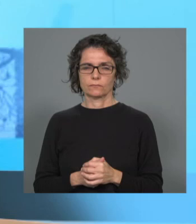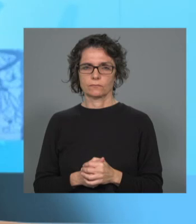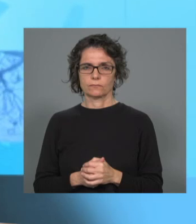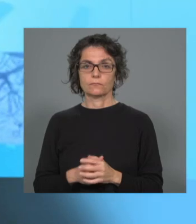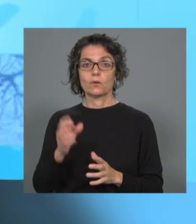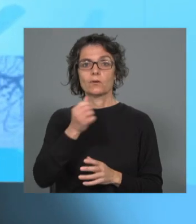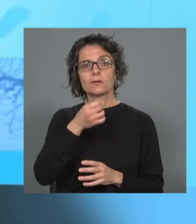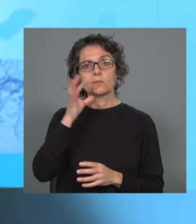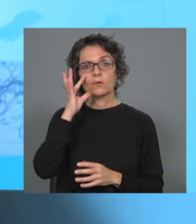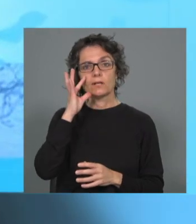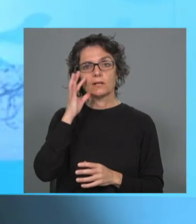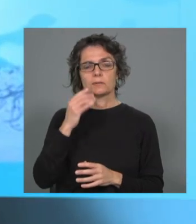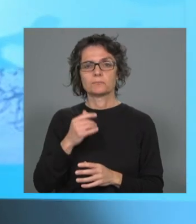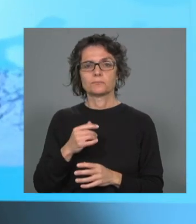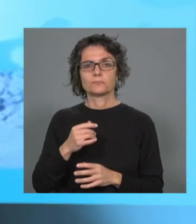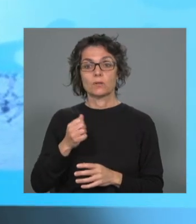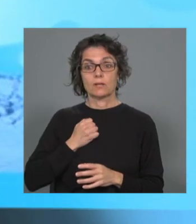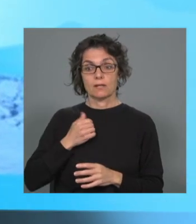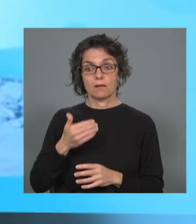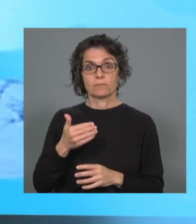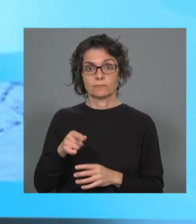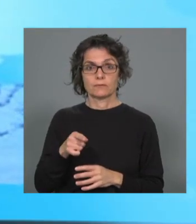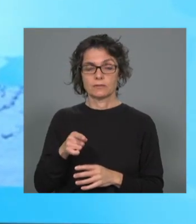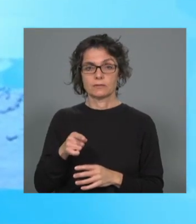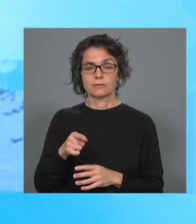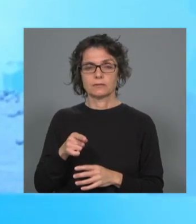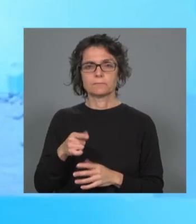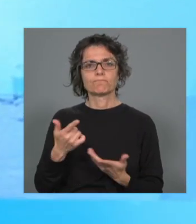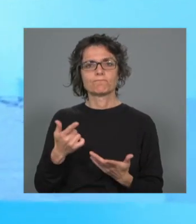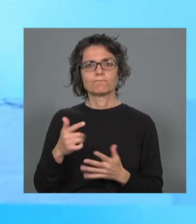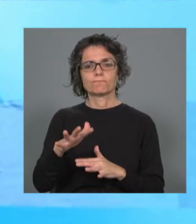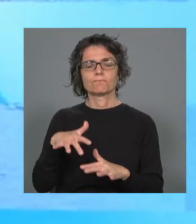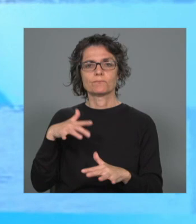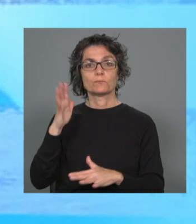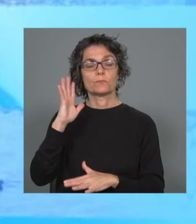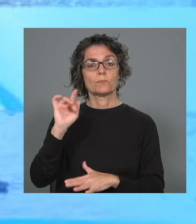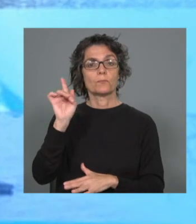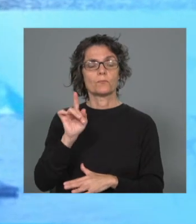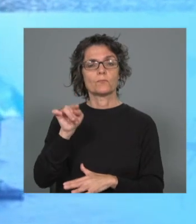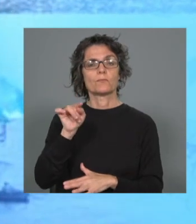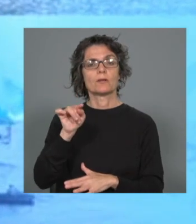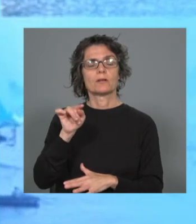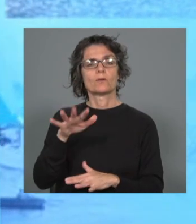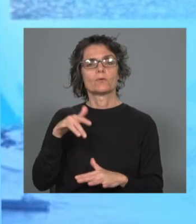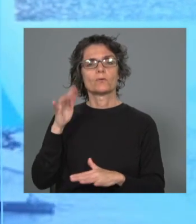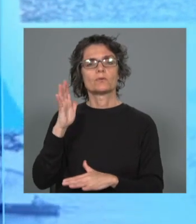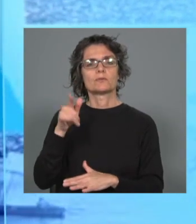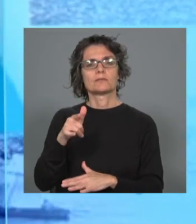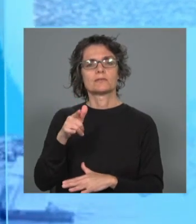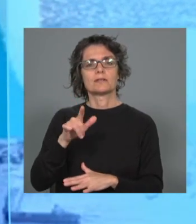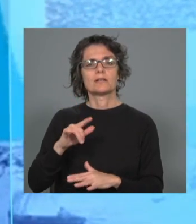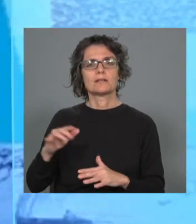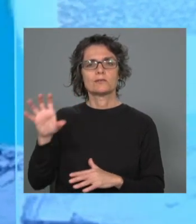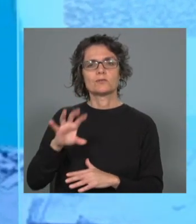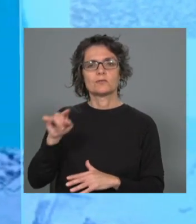Olá, muito boa tarde. É já este sábado que se realiza o primeiro seminário do Congresso Nacional que assinala os 30 anos